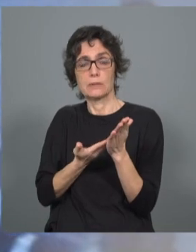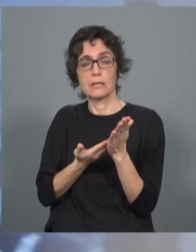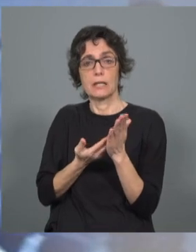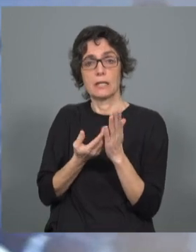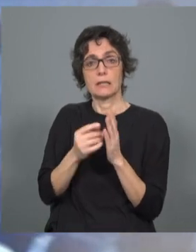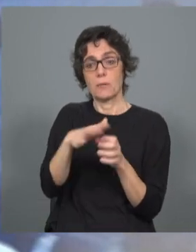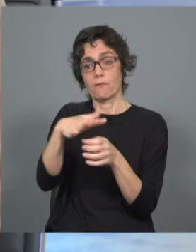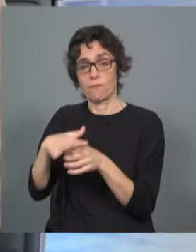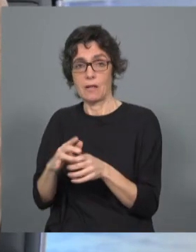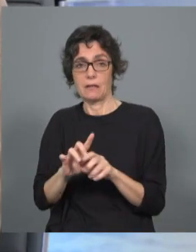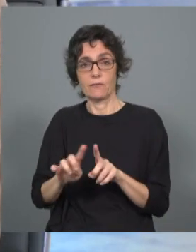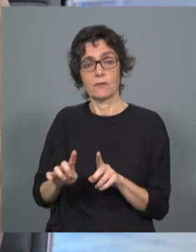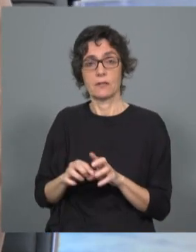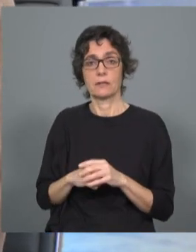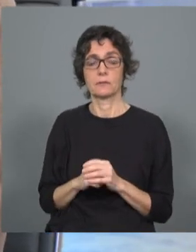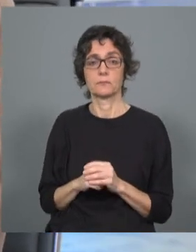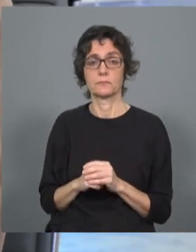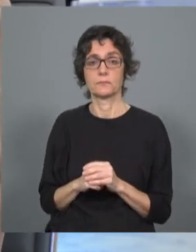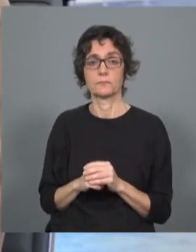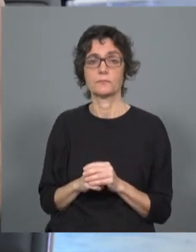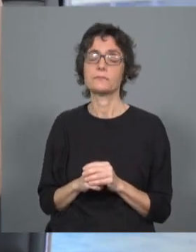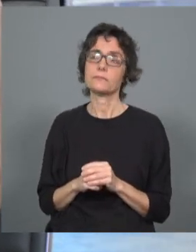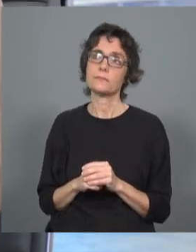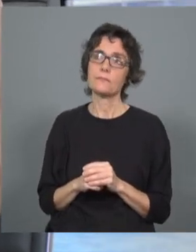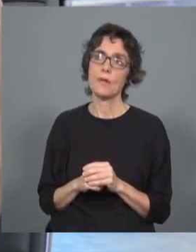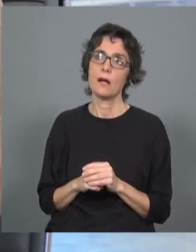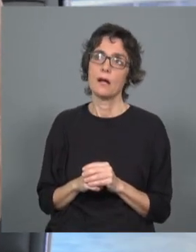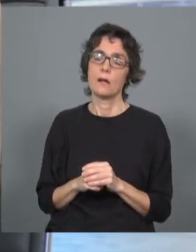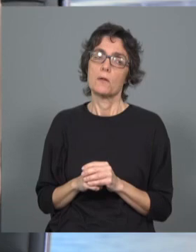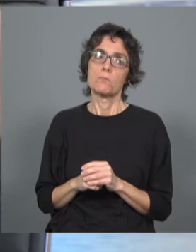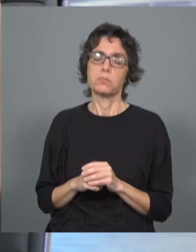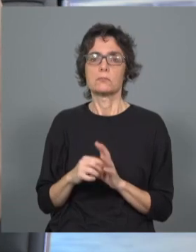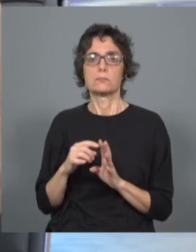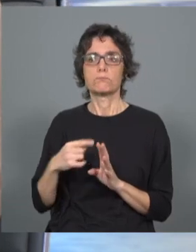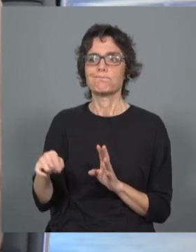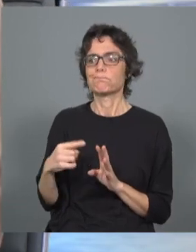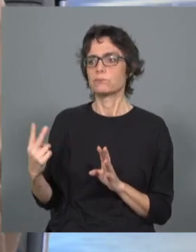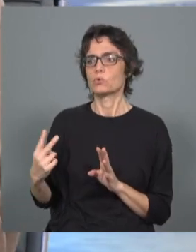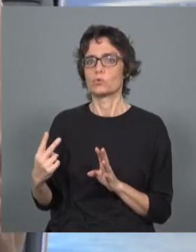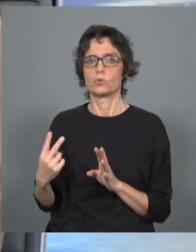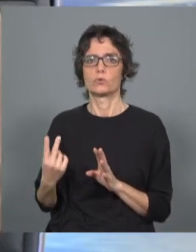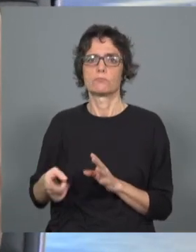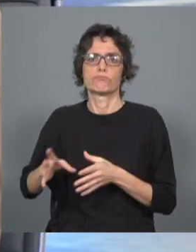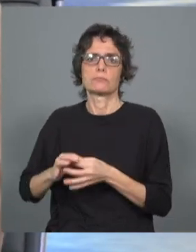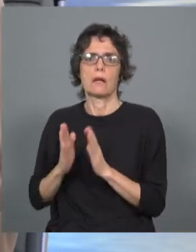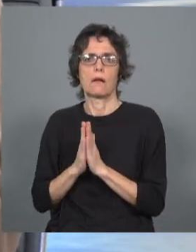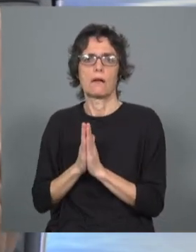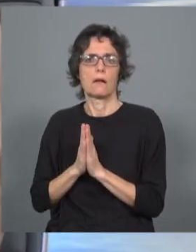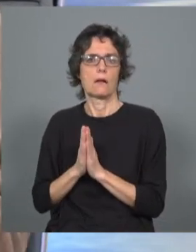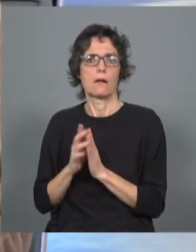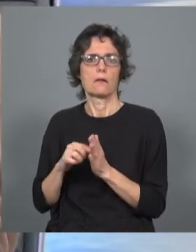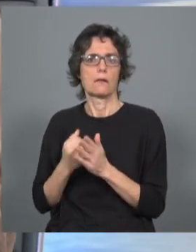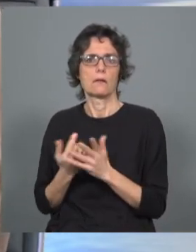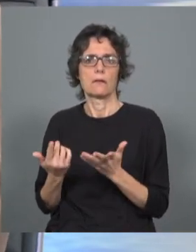particulares eram sempre atendidos, não é? E fomos sempre, a verdade é que fomos sempre. Nós nunca estivemos sempre ligados à igreja, estamos muito ligados aos CVX,